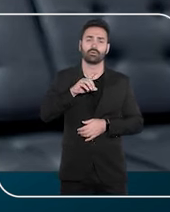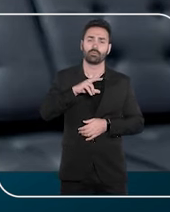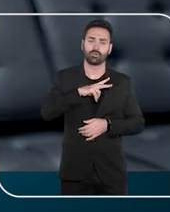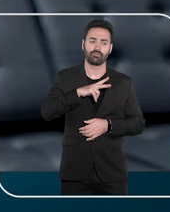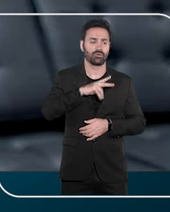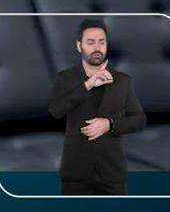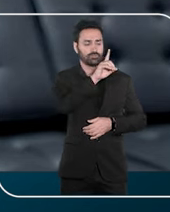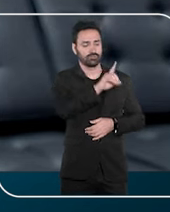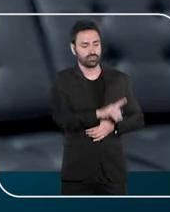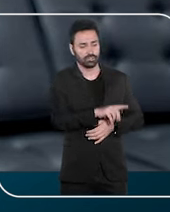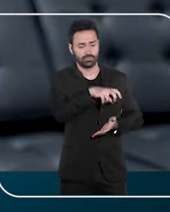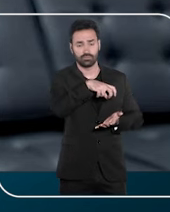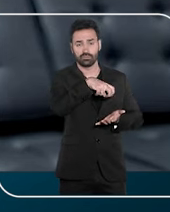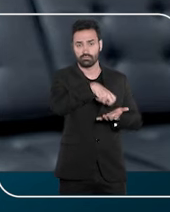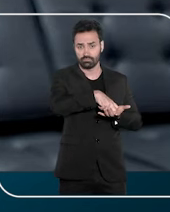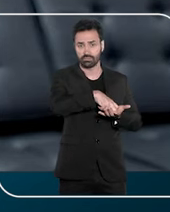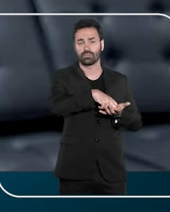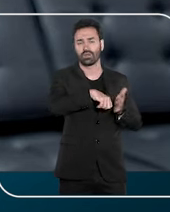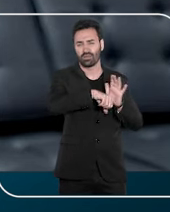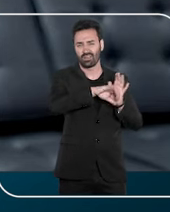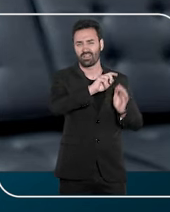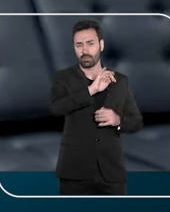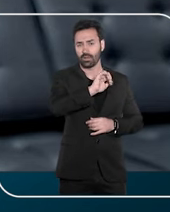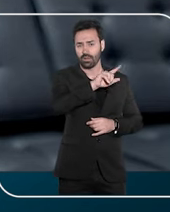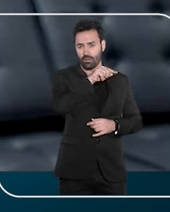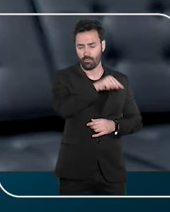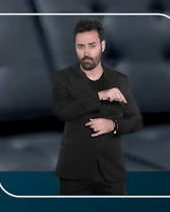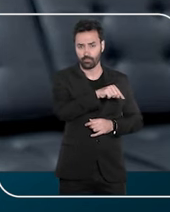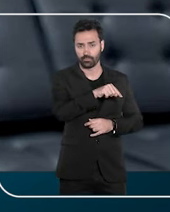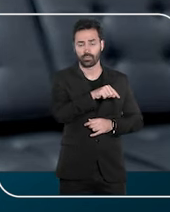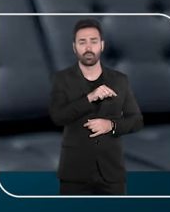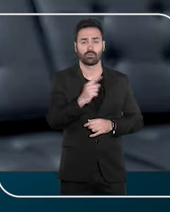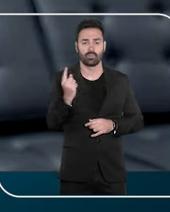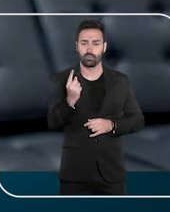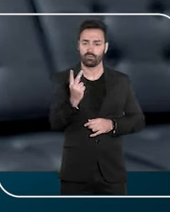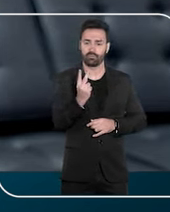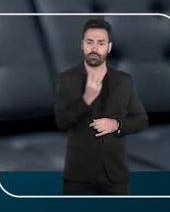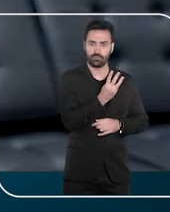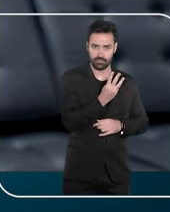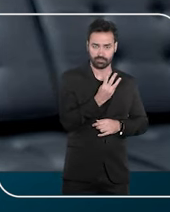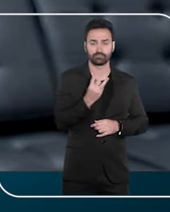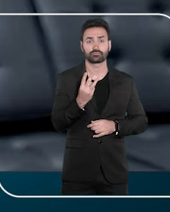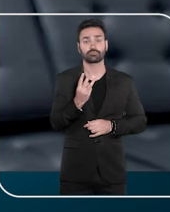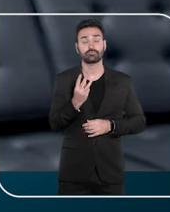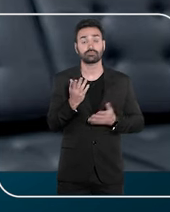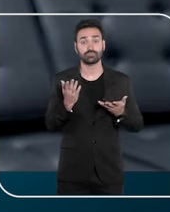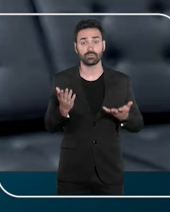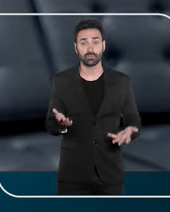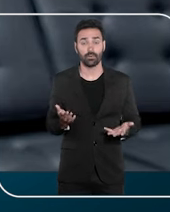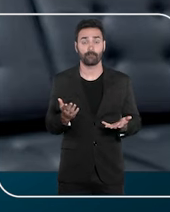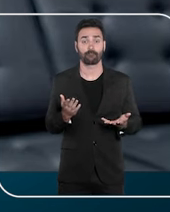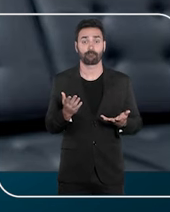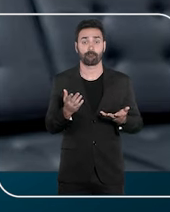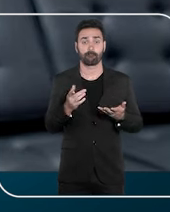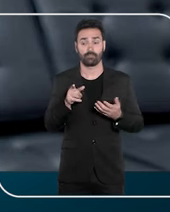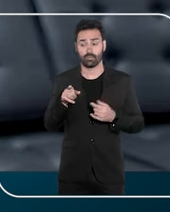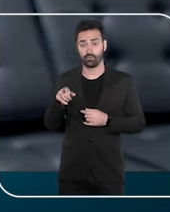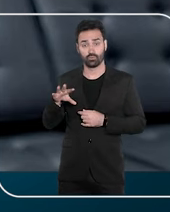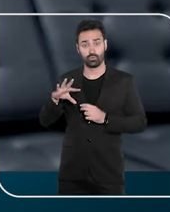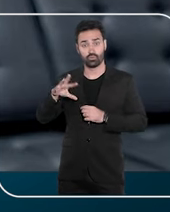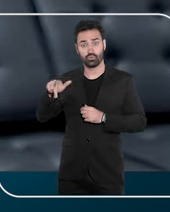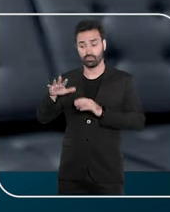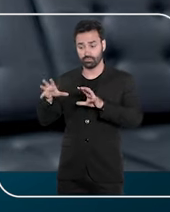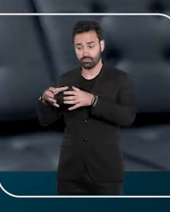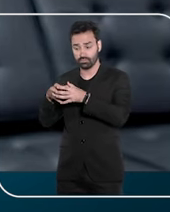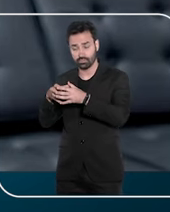sessões do STJ. E ali, com todos os ministros daquela sessão, emitimos um julgamento,